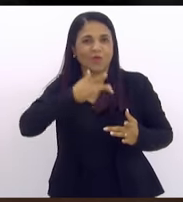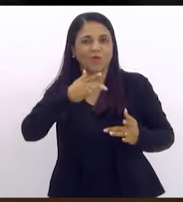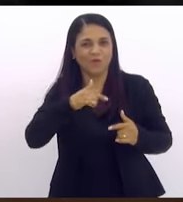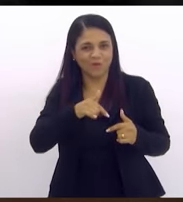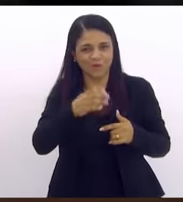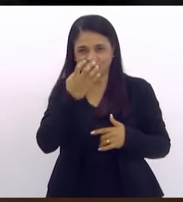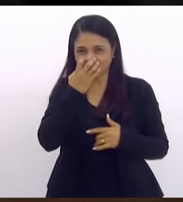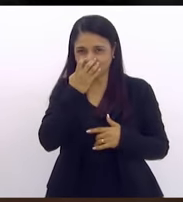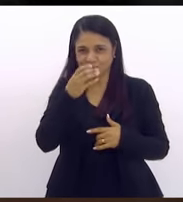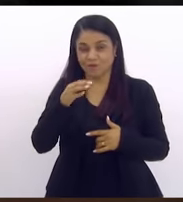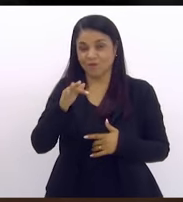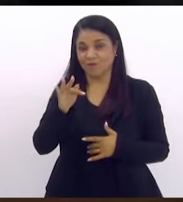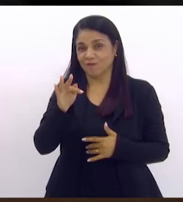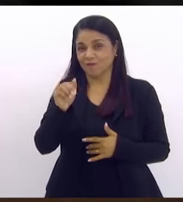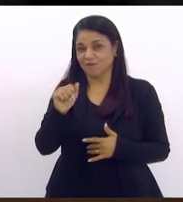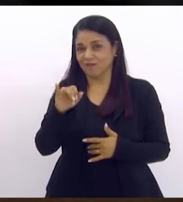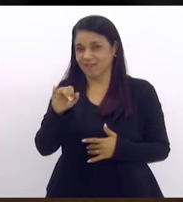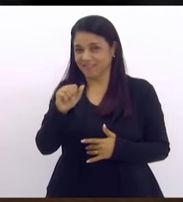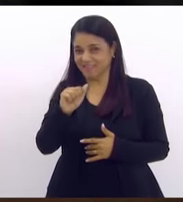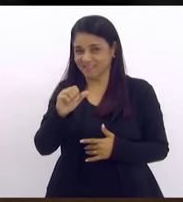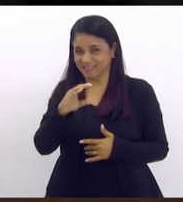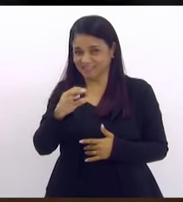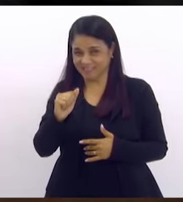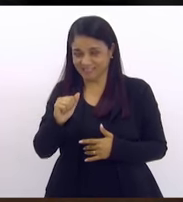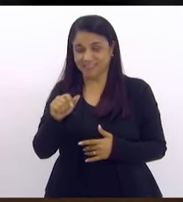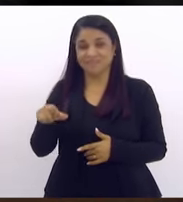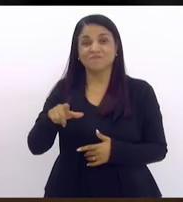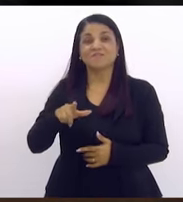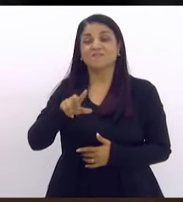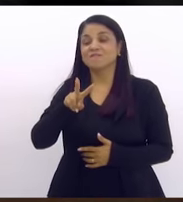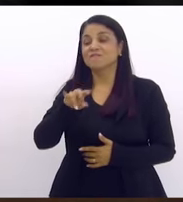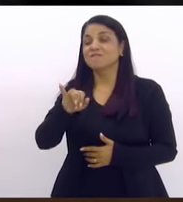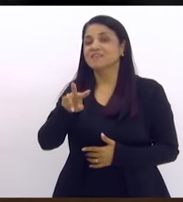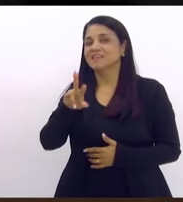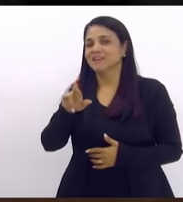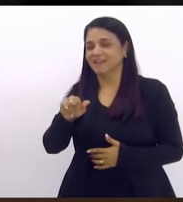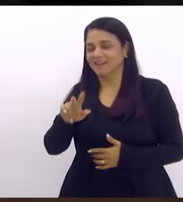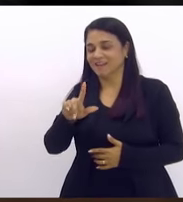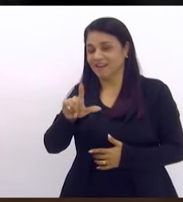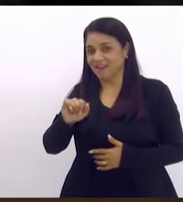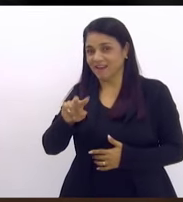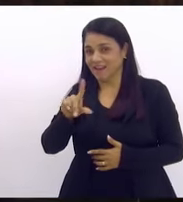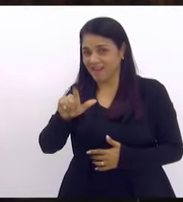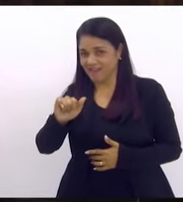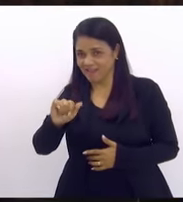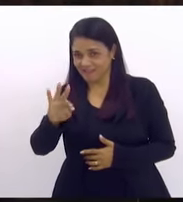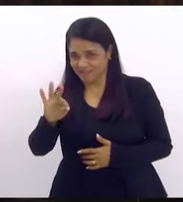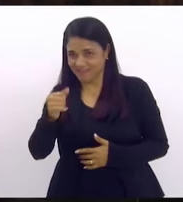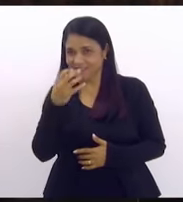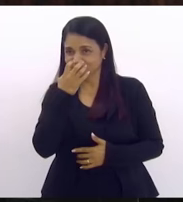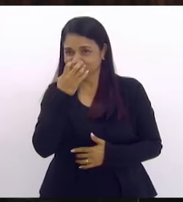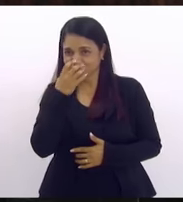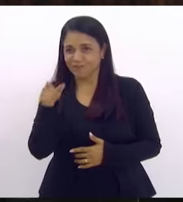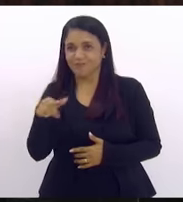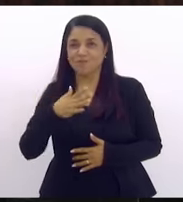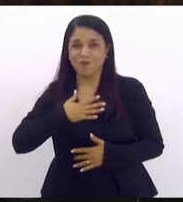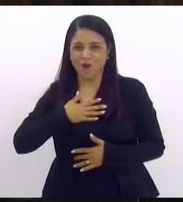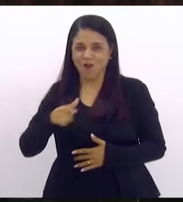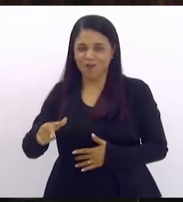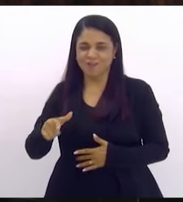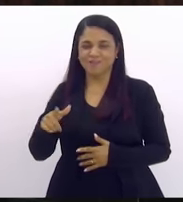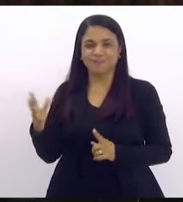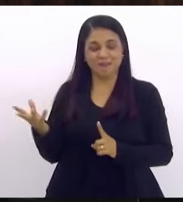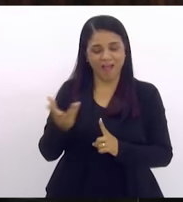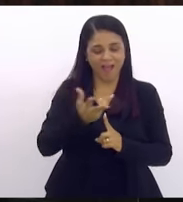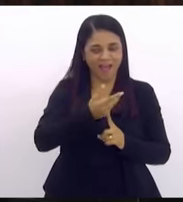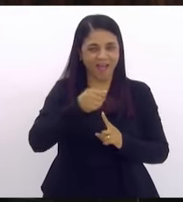faísca em sua mais pura viral atz inspira pensar no pedigri do tutor que traz as artes